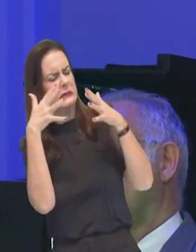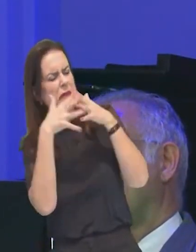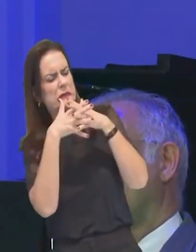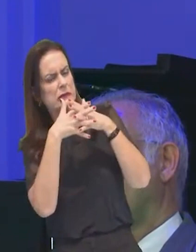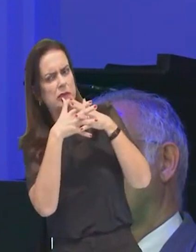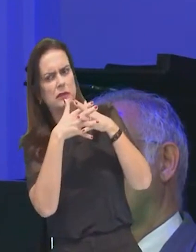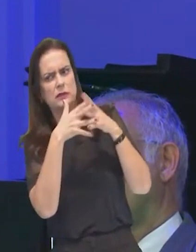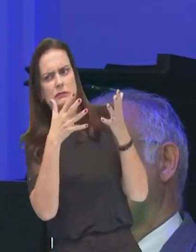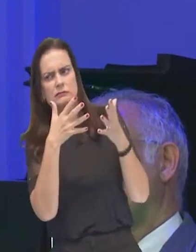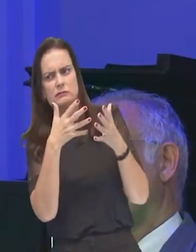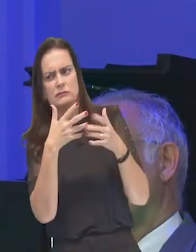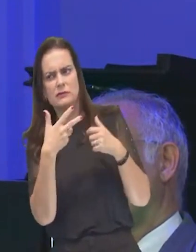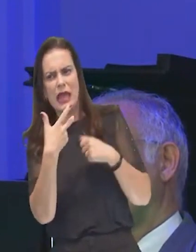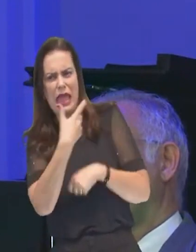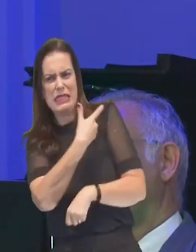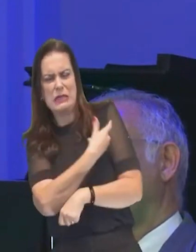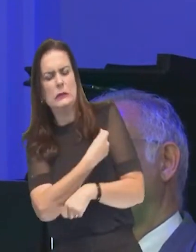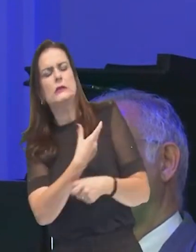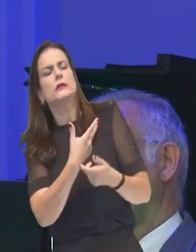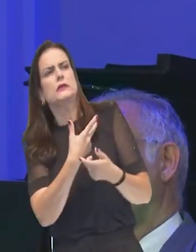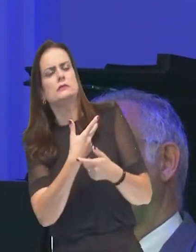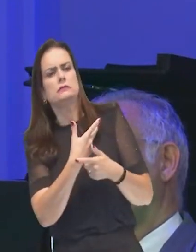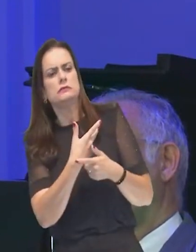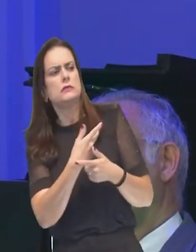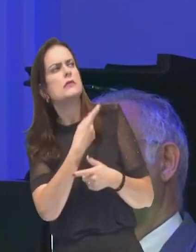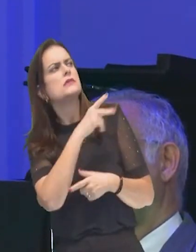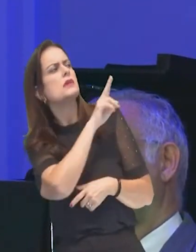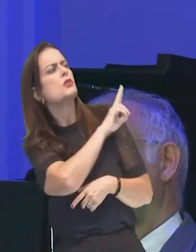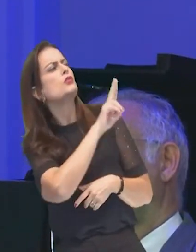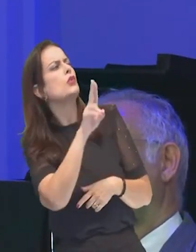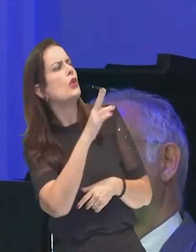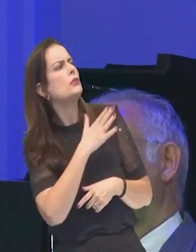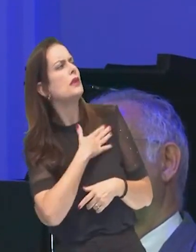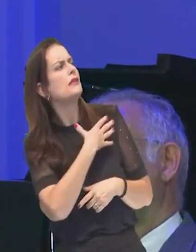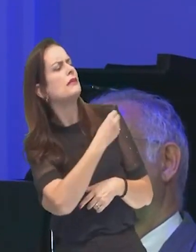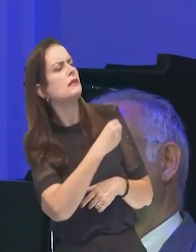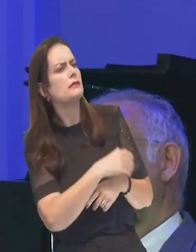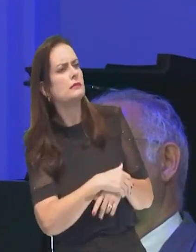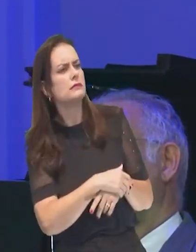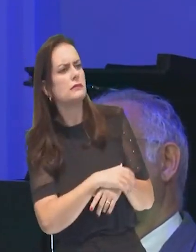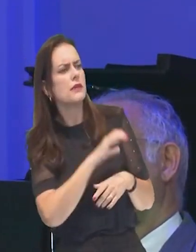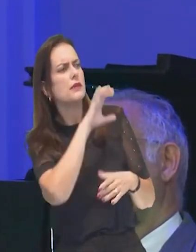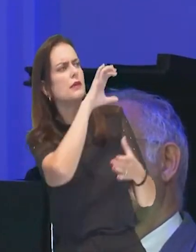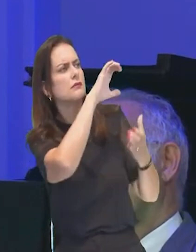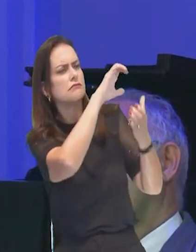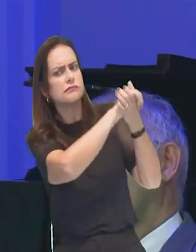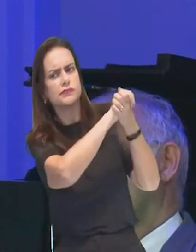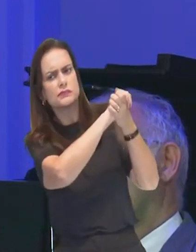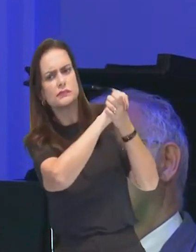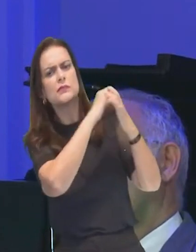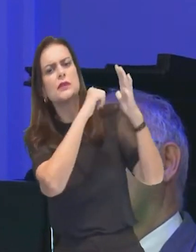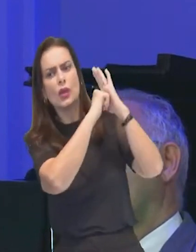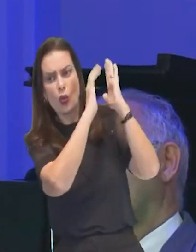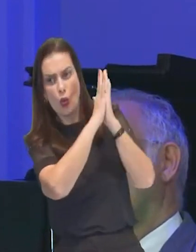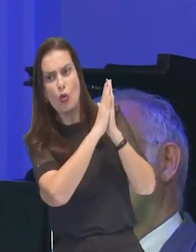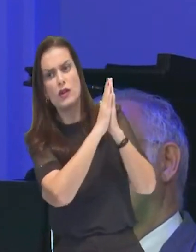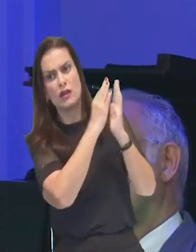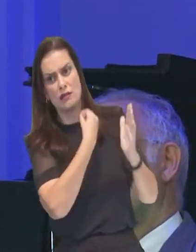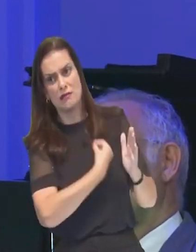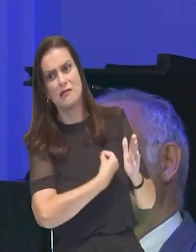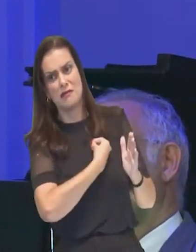estava ainda com anestesia: qual é o seu nome, minha filha? E dei a mão àquela enfermeira e orei por ela